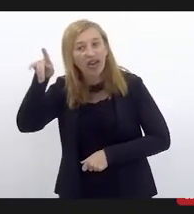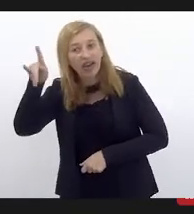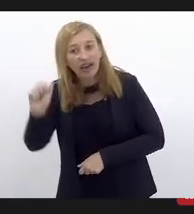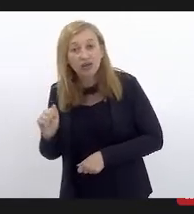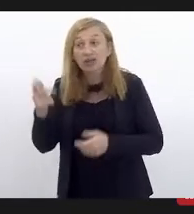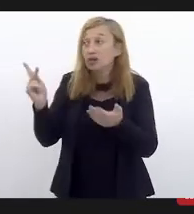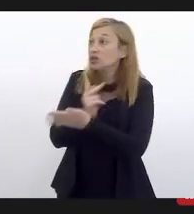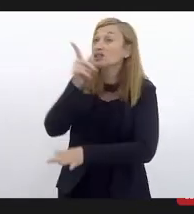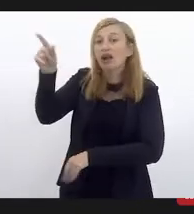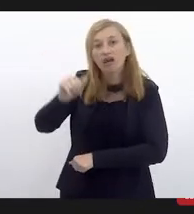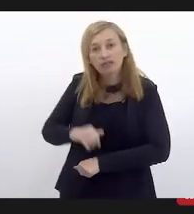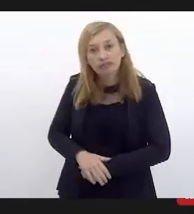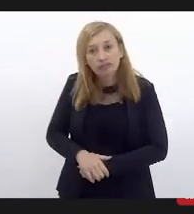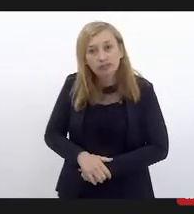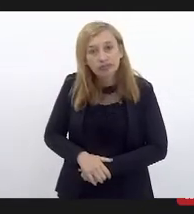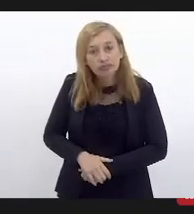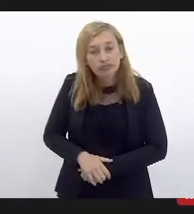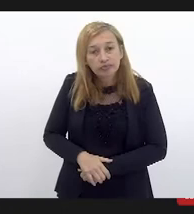lá.